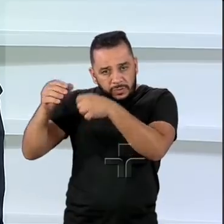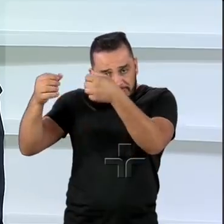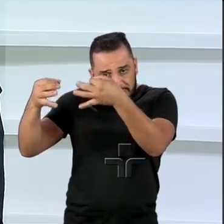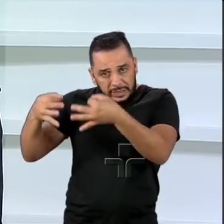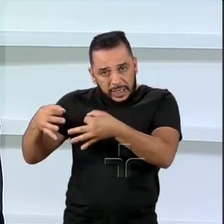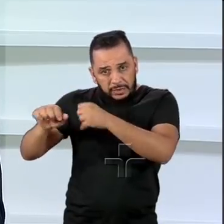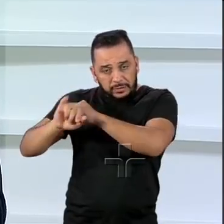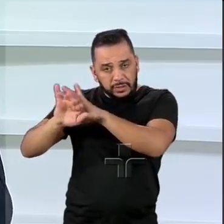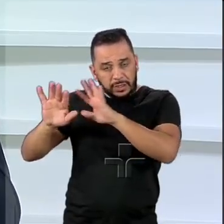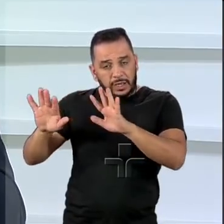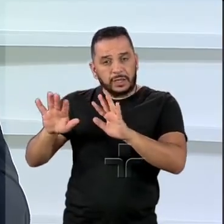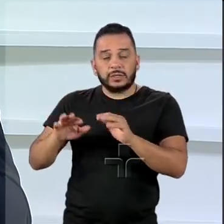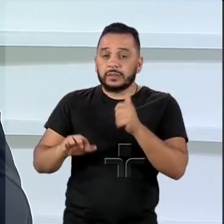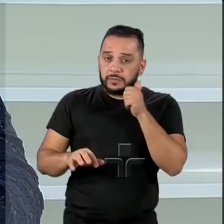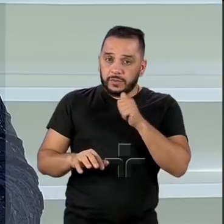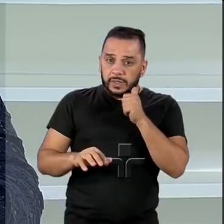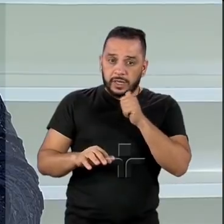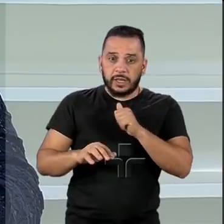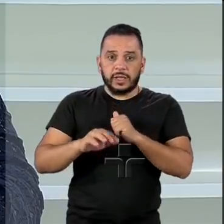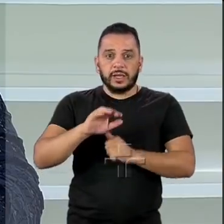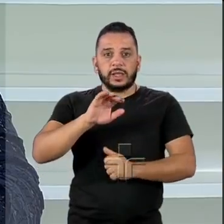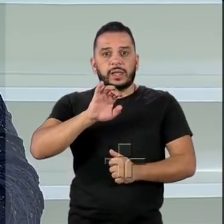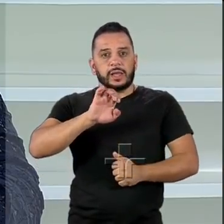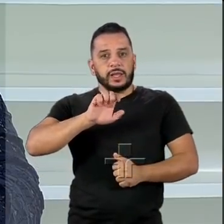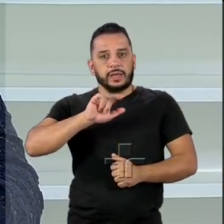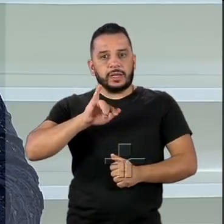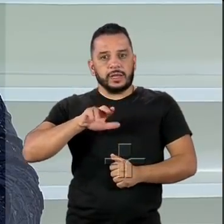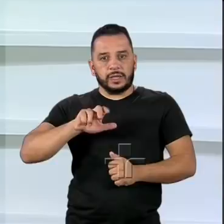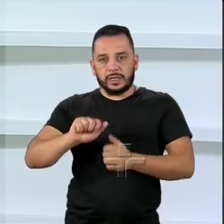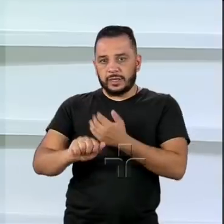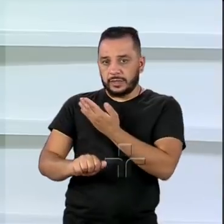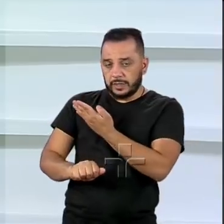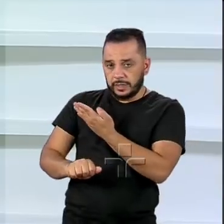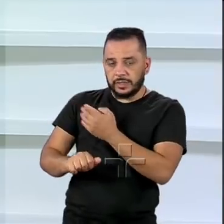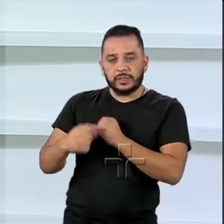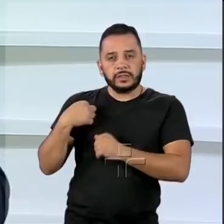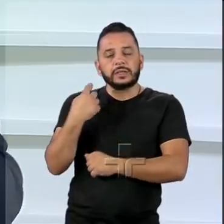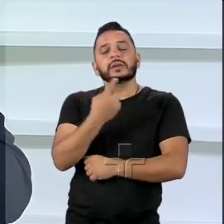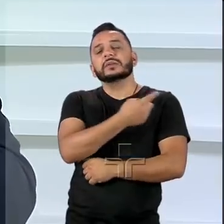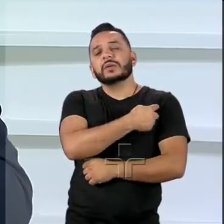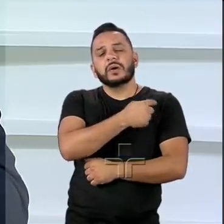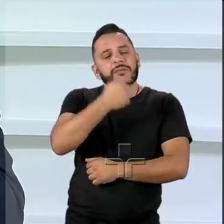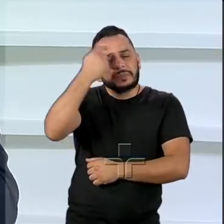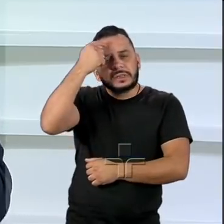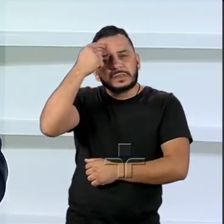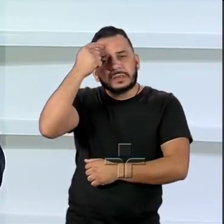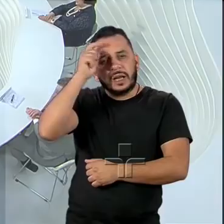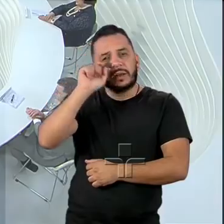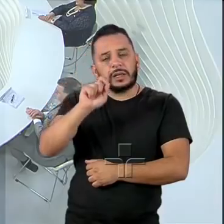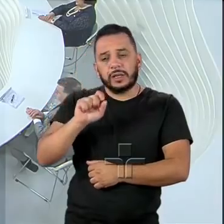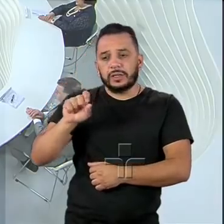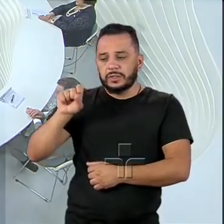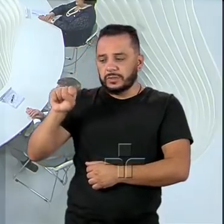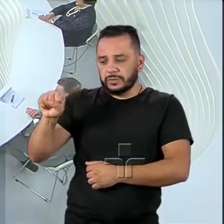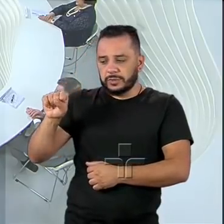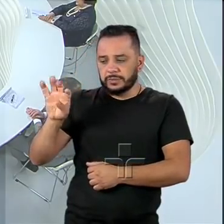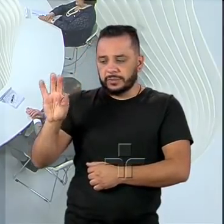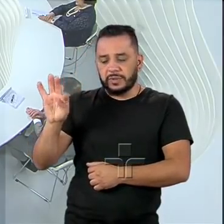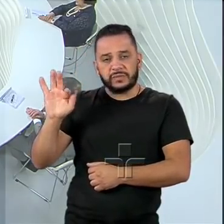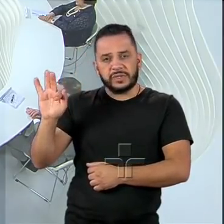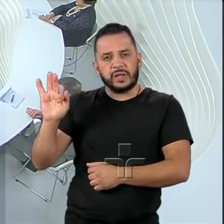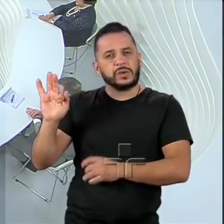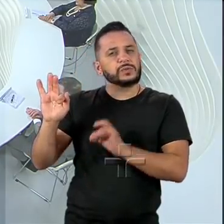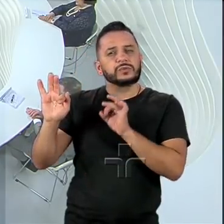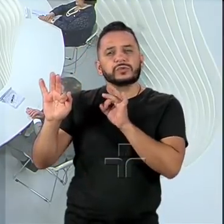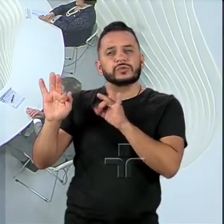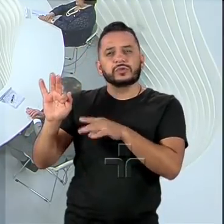a ministra Eliana Calmon, nós não podemos pensar o Supremo Tribunal Federal apenas como um